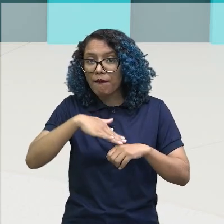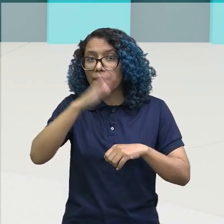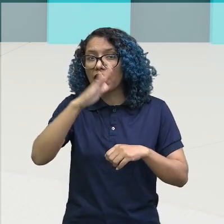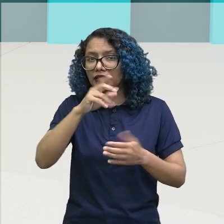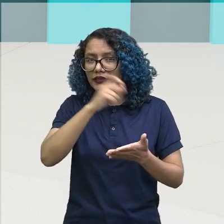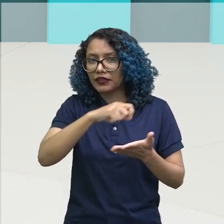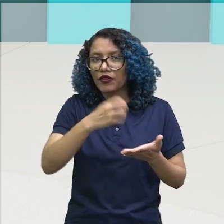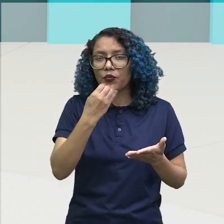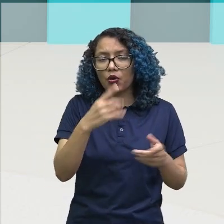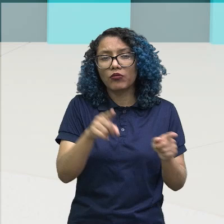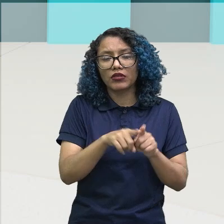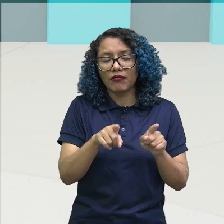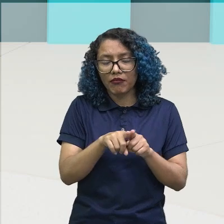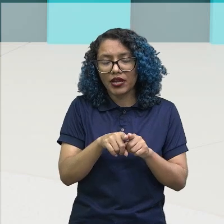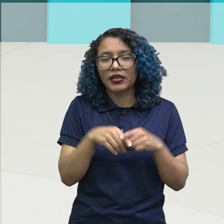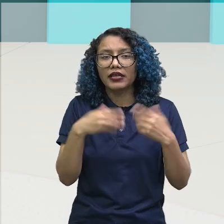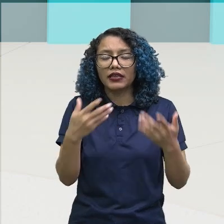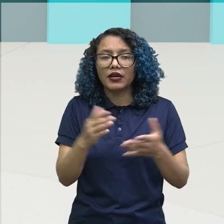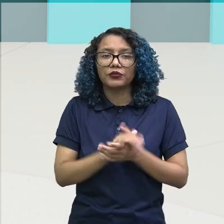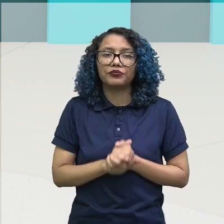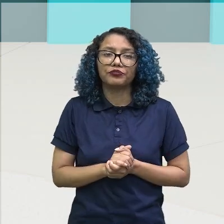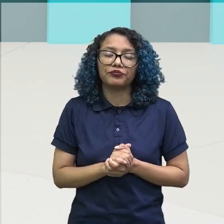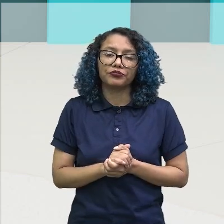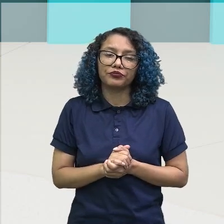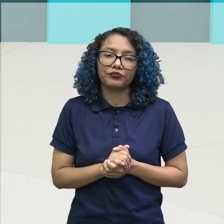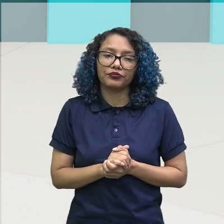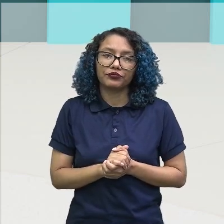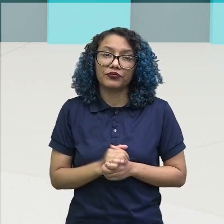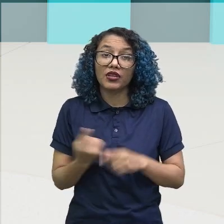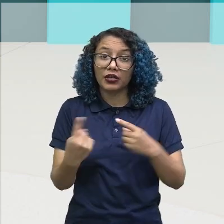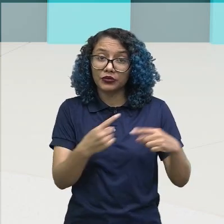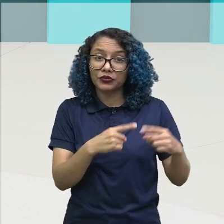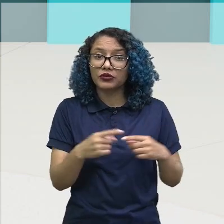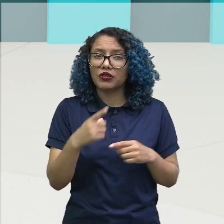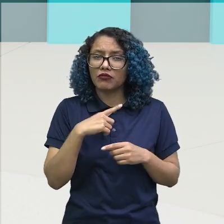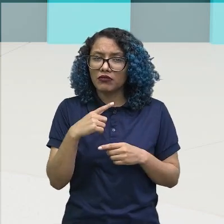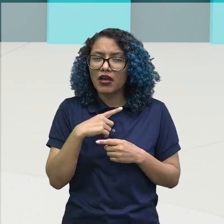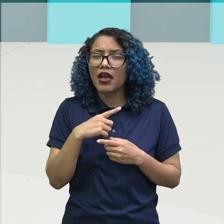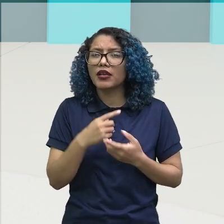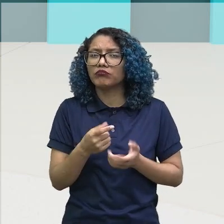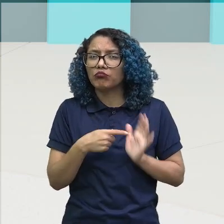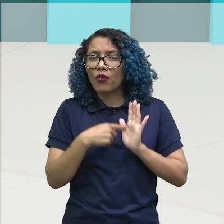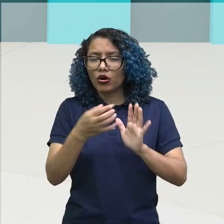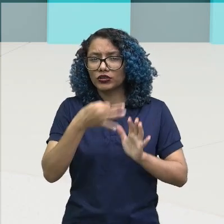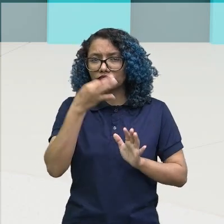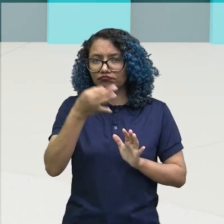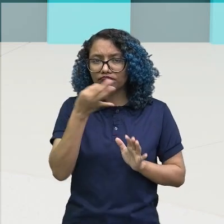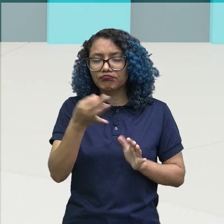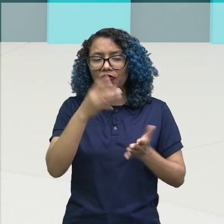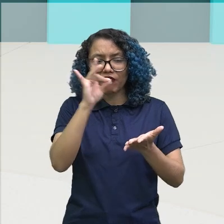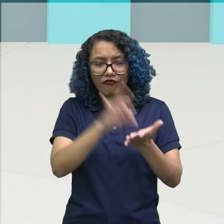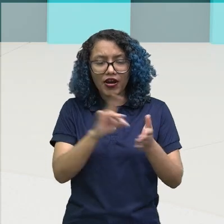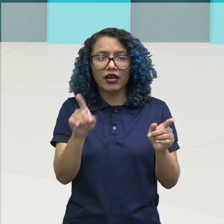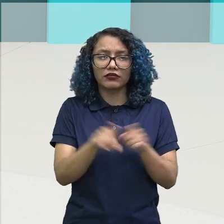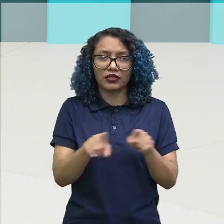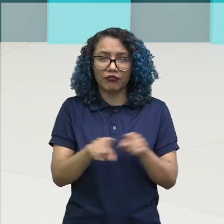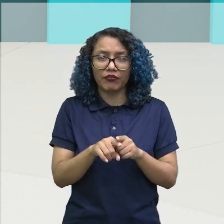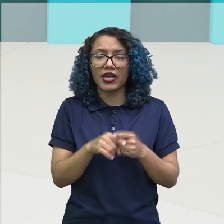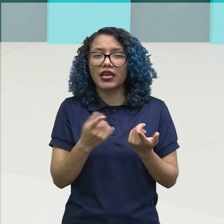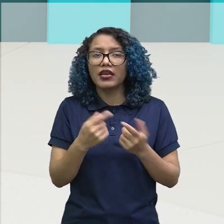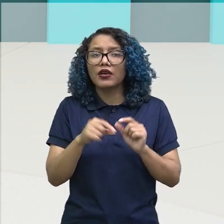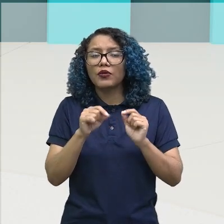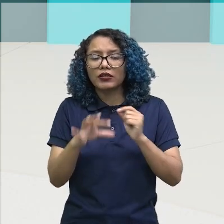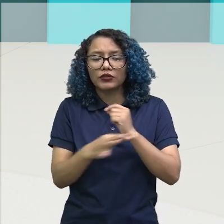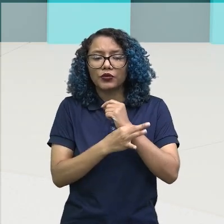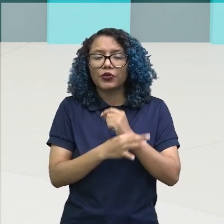essa discussão é feita por meio ali da apresentação de argumentos, de fatos. Observem que se defende uma ideia de que a